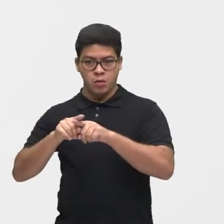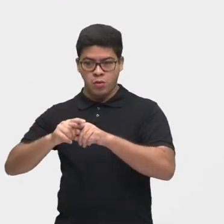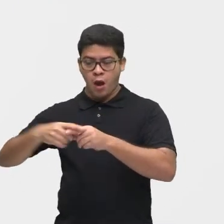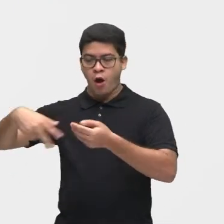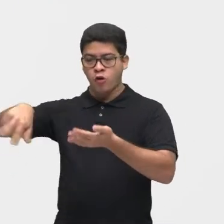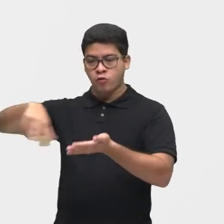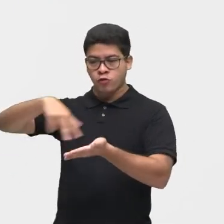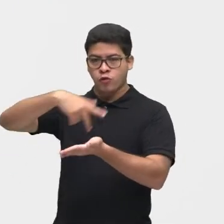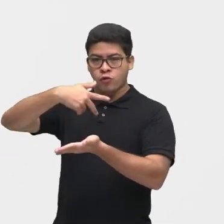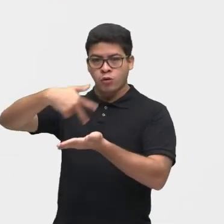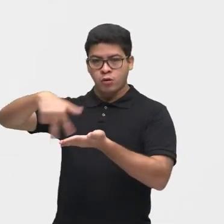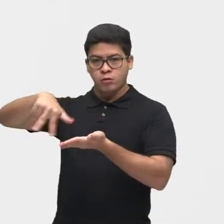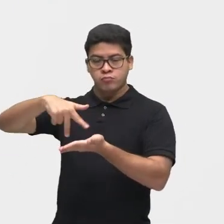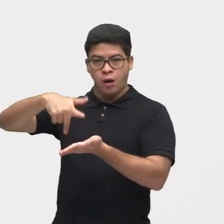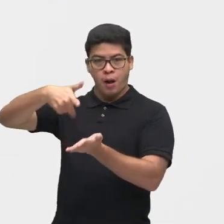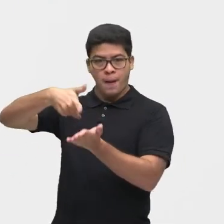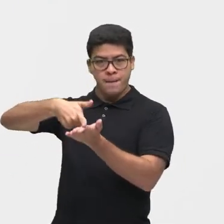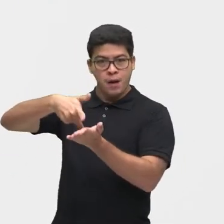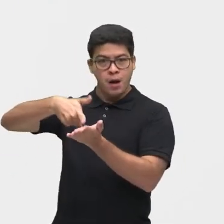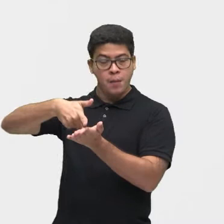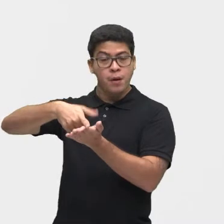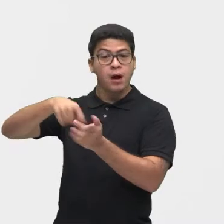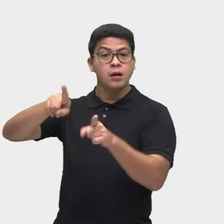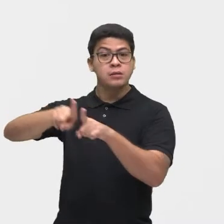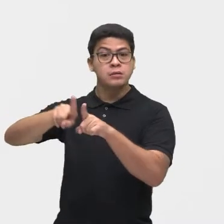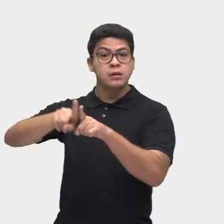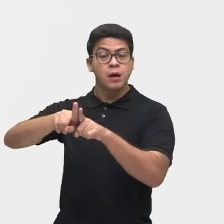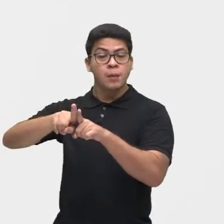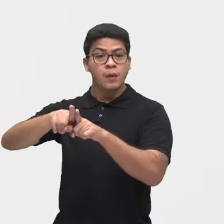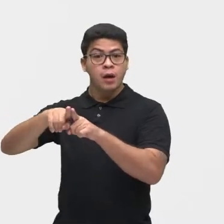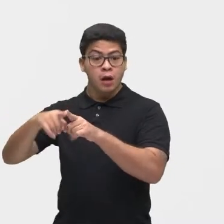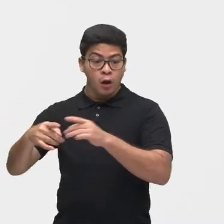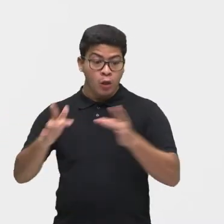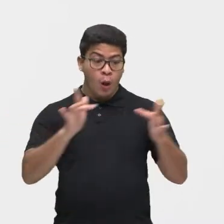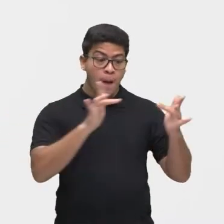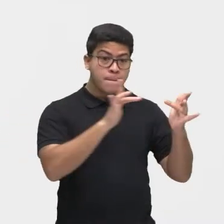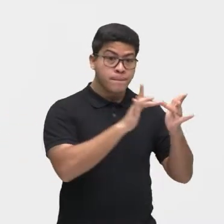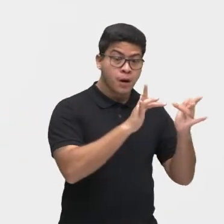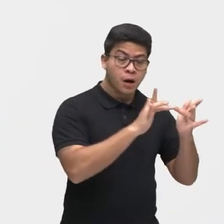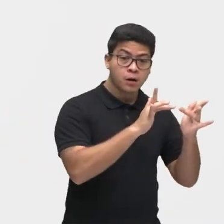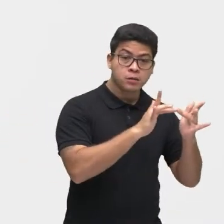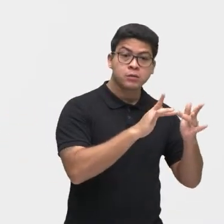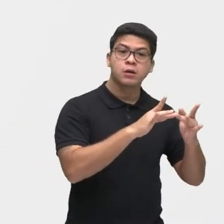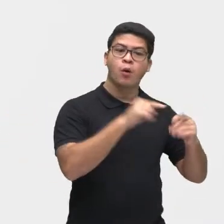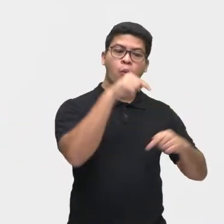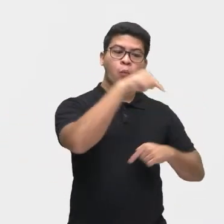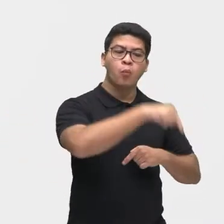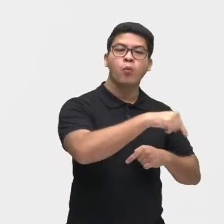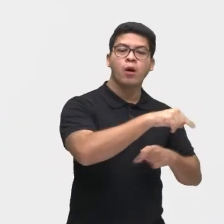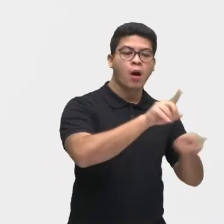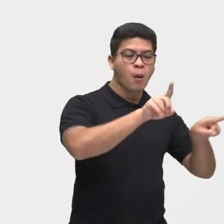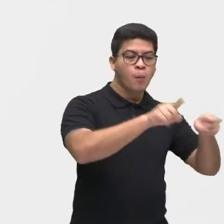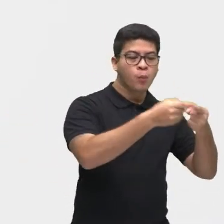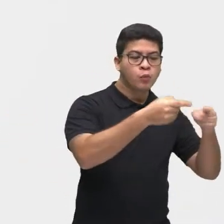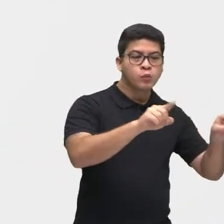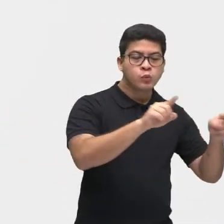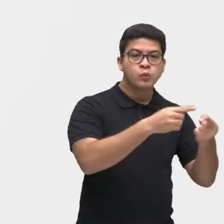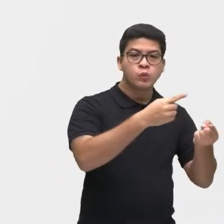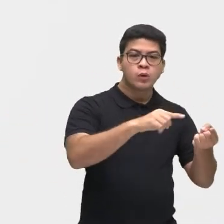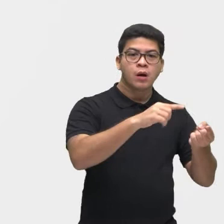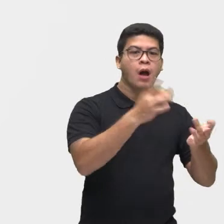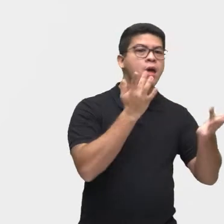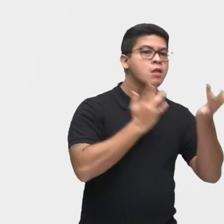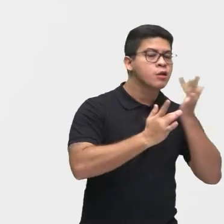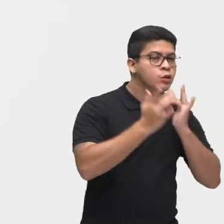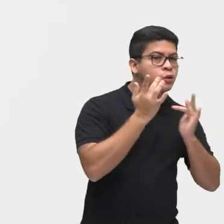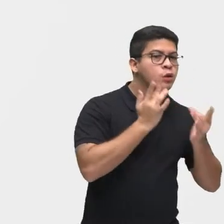olha que bacana, e dança teatral e música. Tem que ter essa combinação, né? Tem essa parte aí do